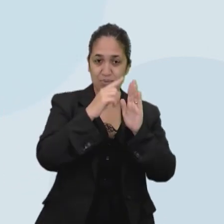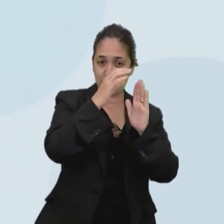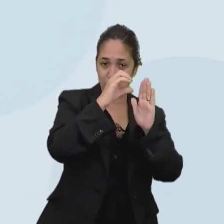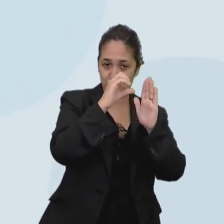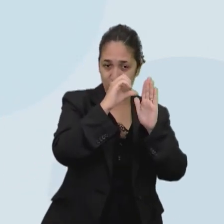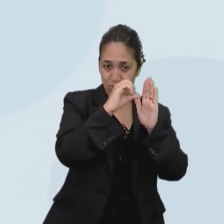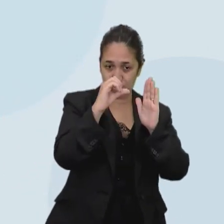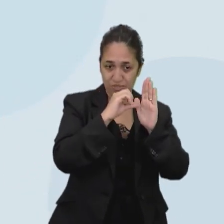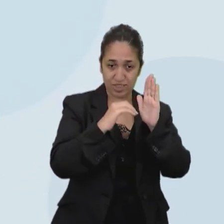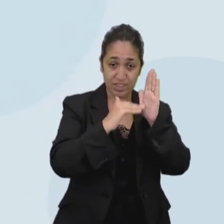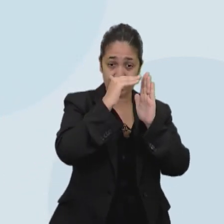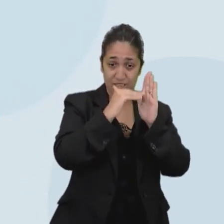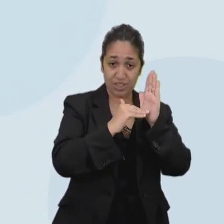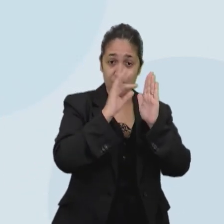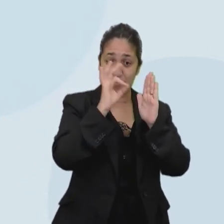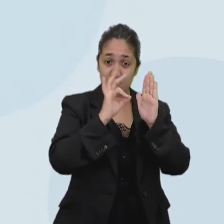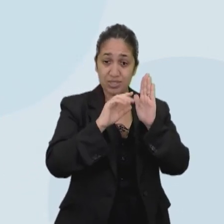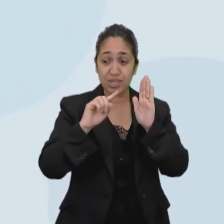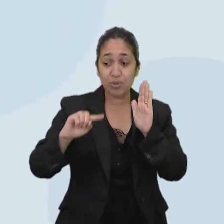significativamente, né? Foi lá para